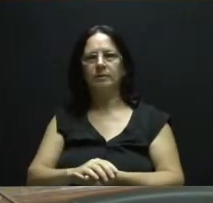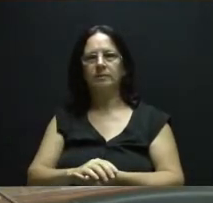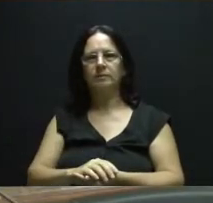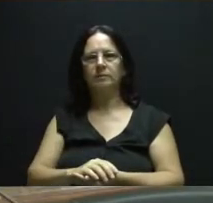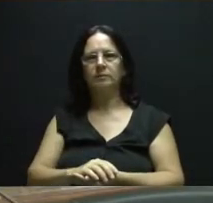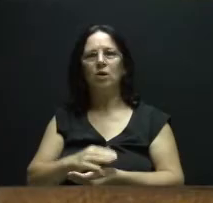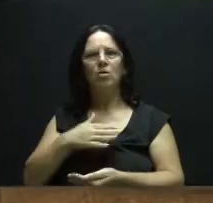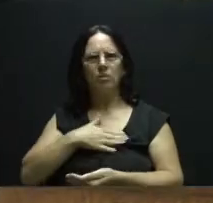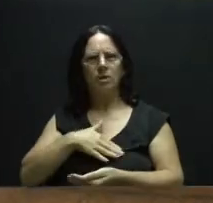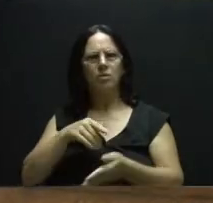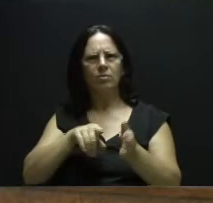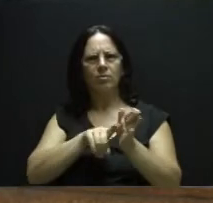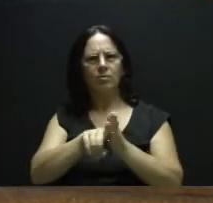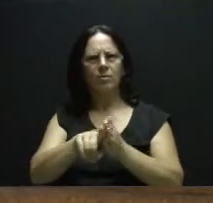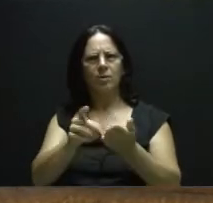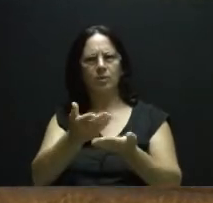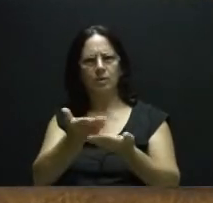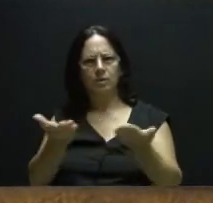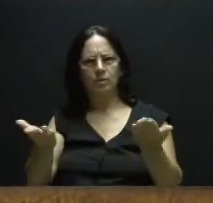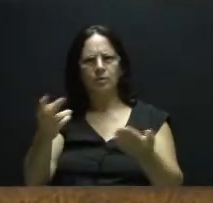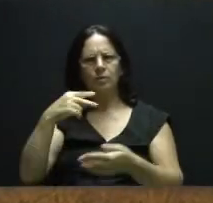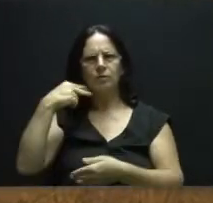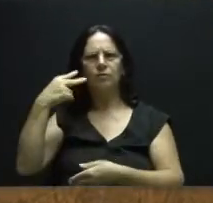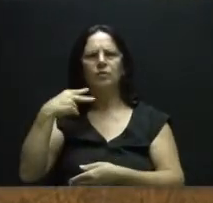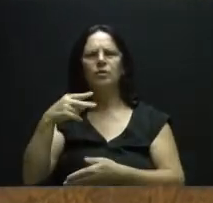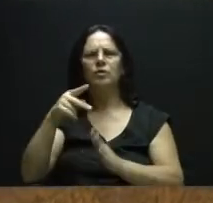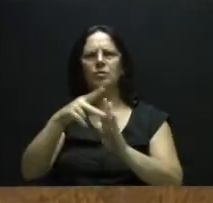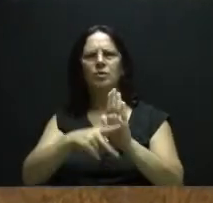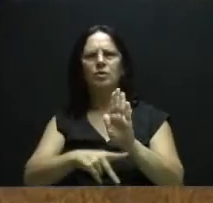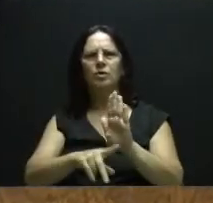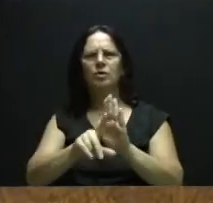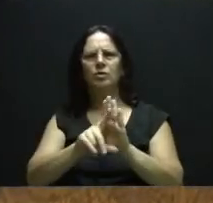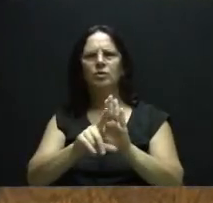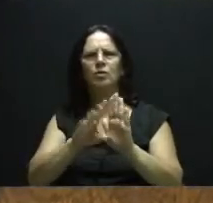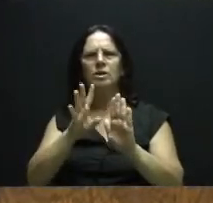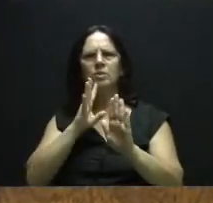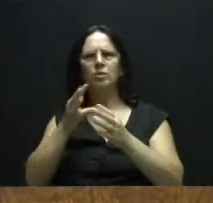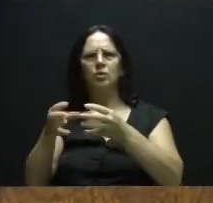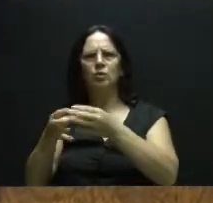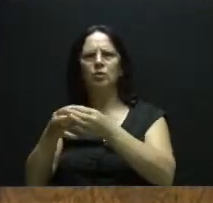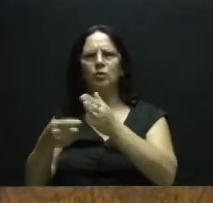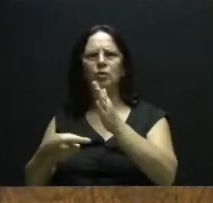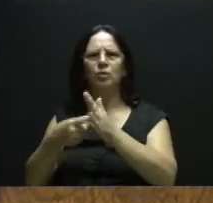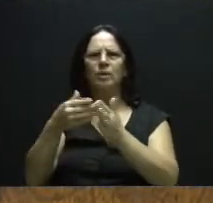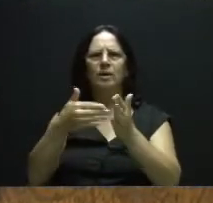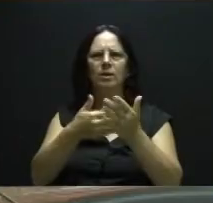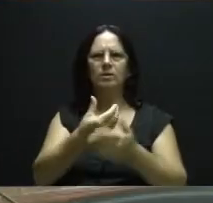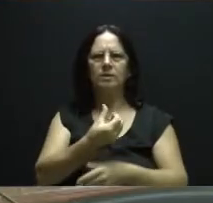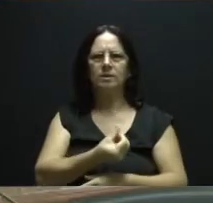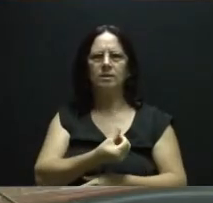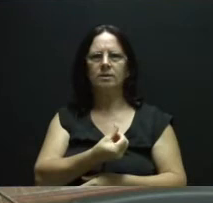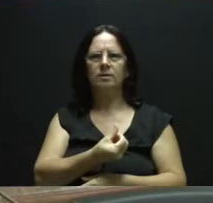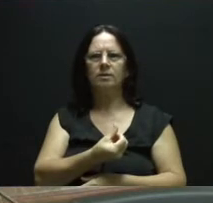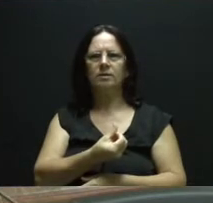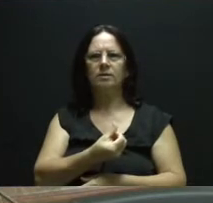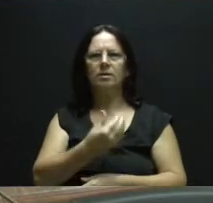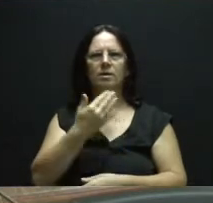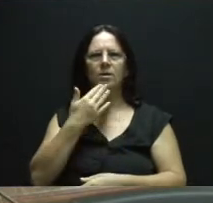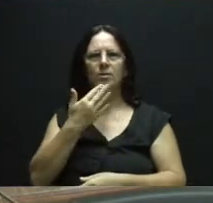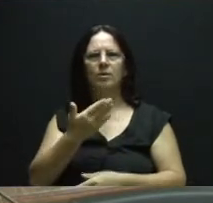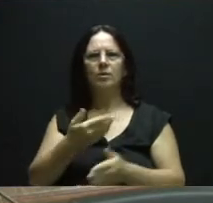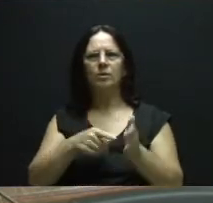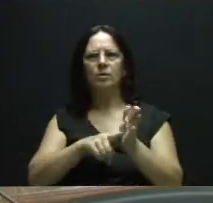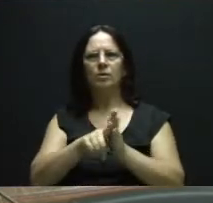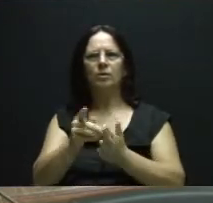de lana gostaria que vossa excelência consultar se o plenário para que o presente projeto fosse apreciado em grupo do artigo 1 aos isto é submetida ao